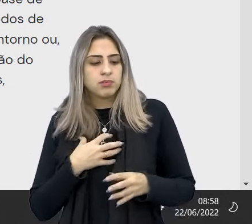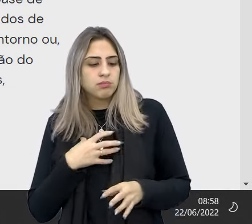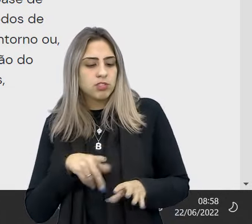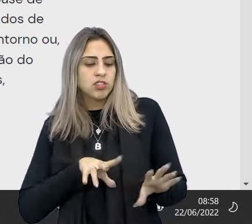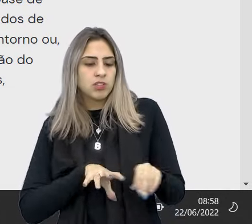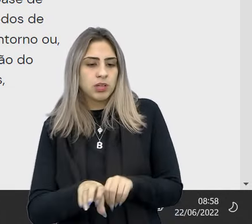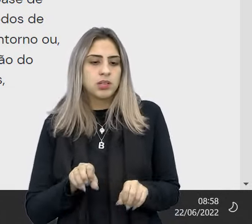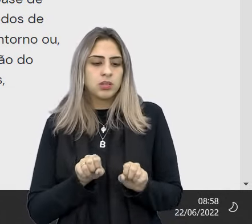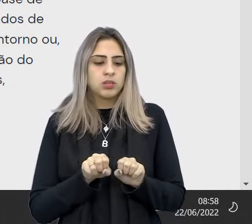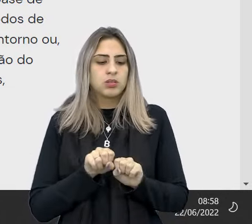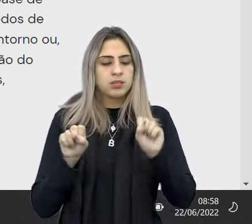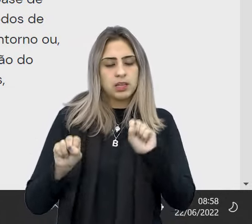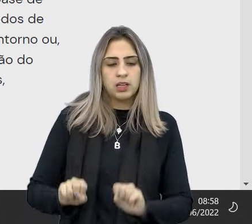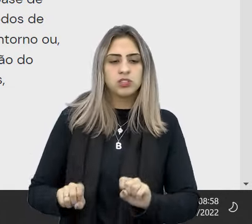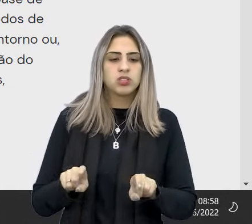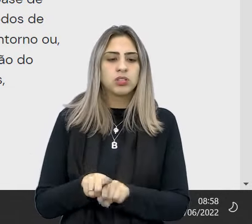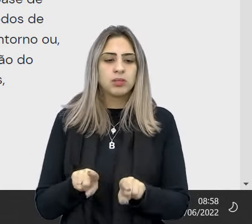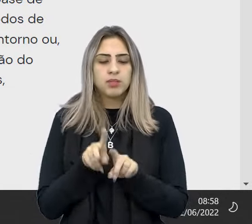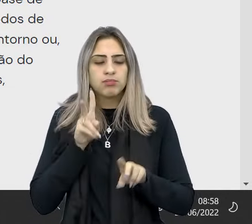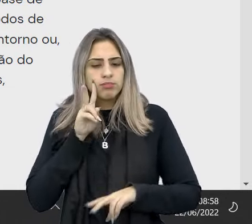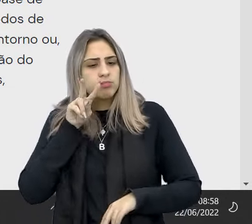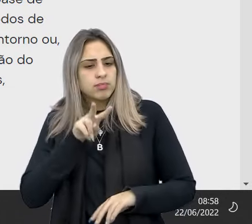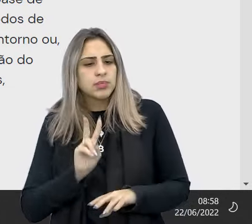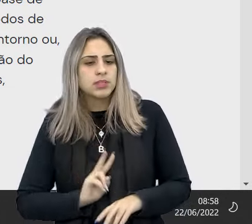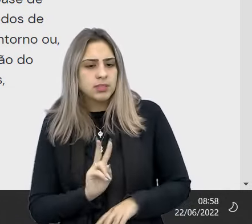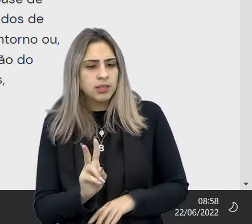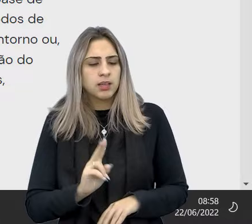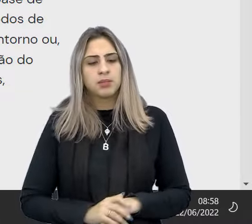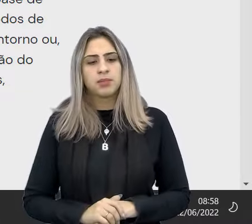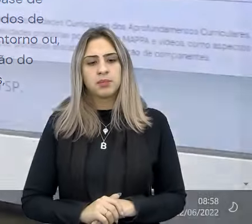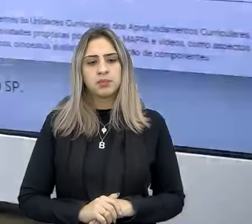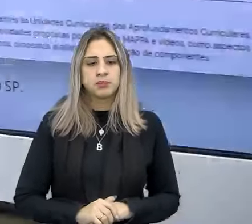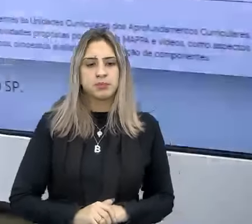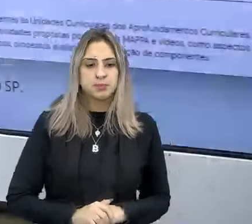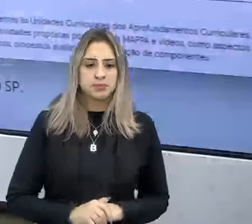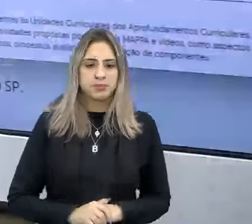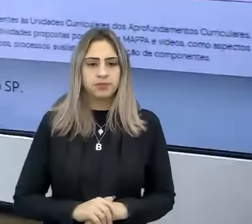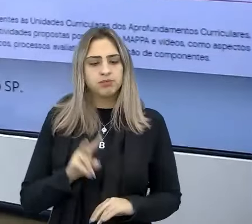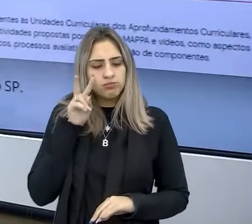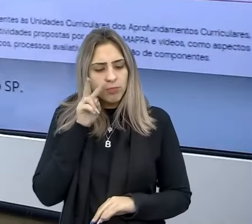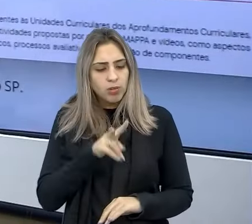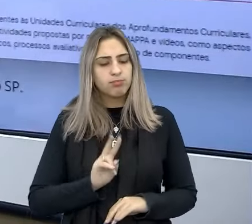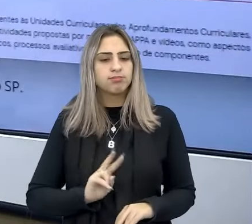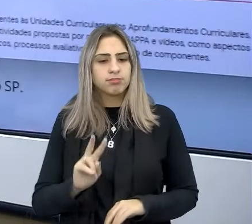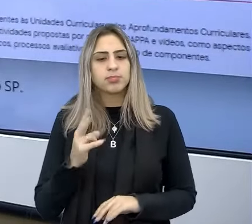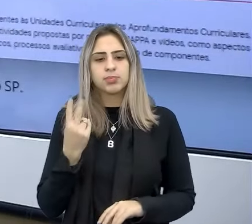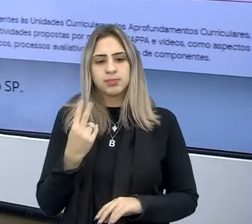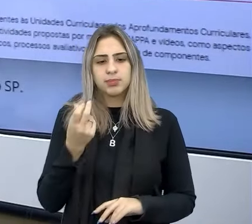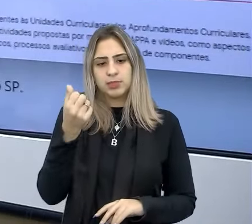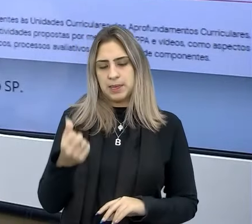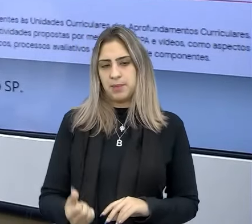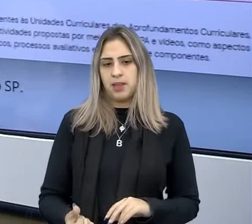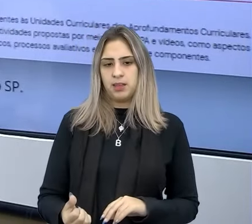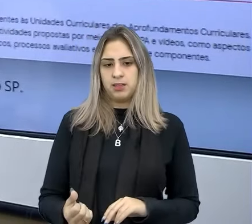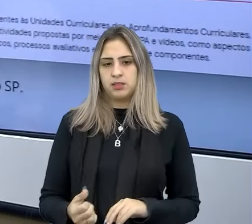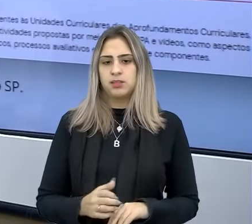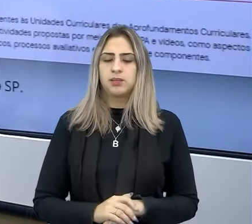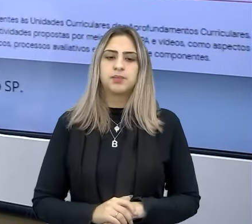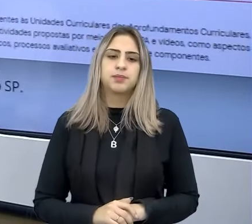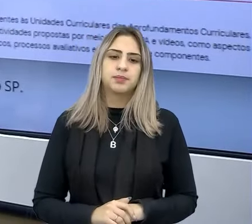no site, tá? E fiquem de olho, principalmente a partir do segundo semestre, tá? Porque